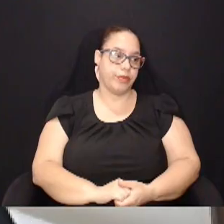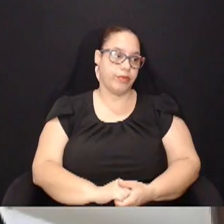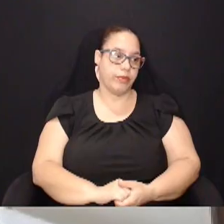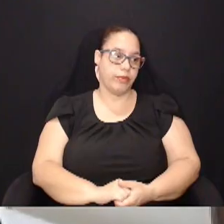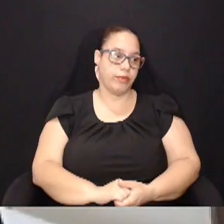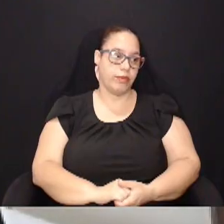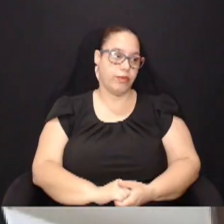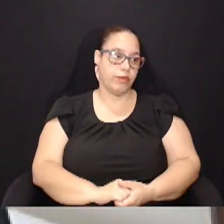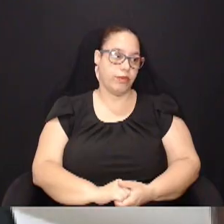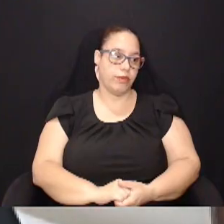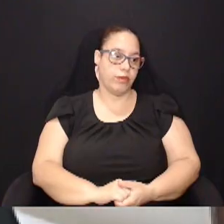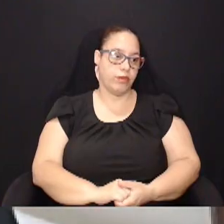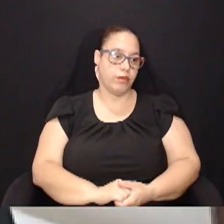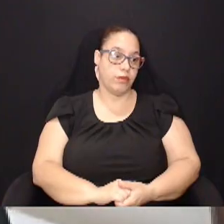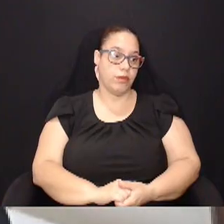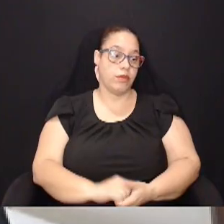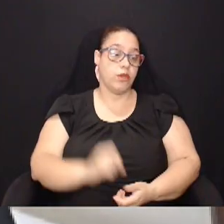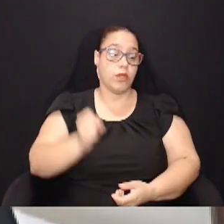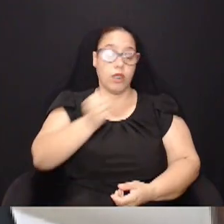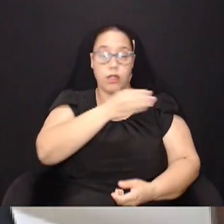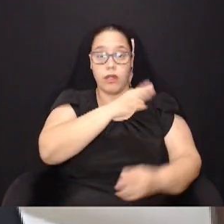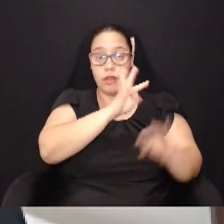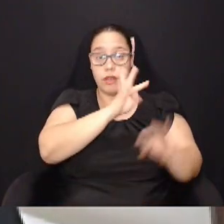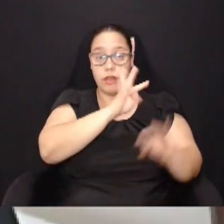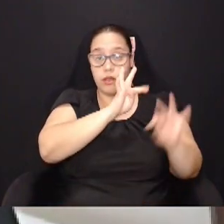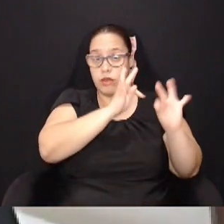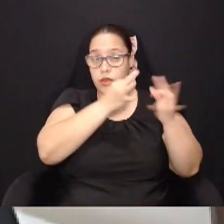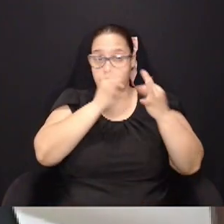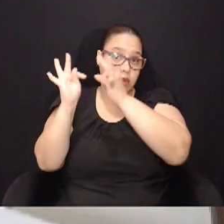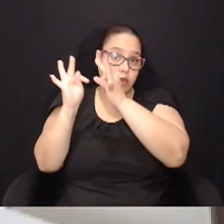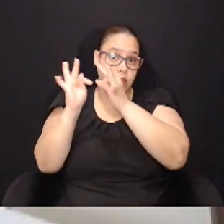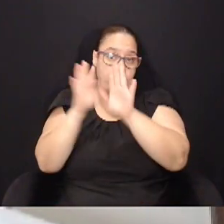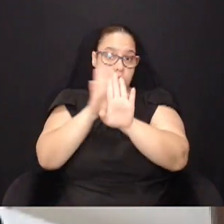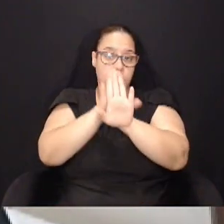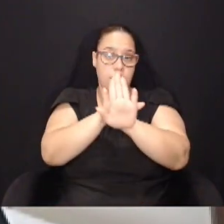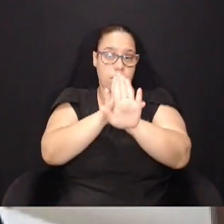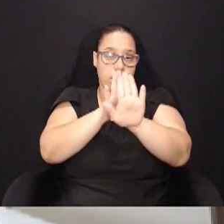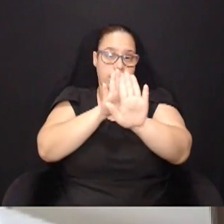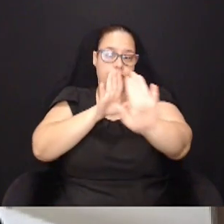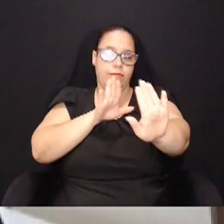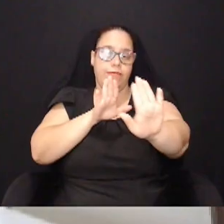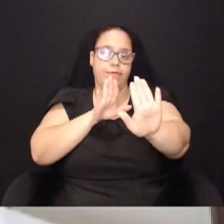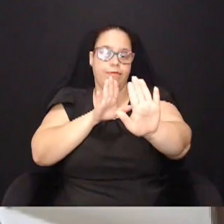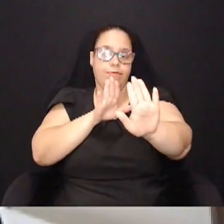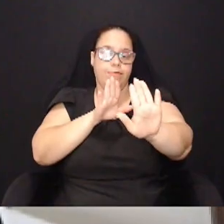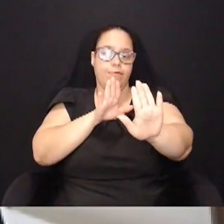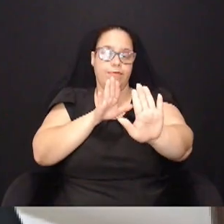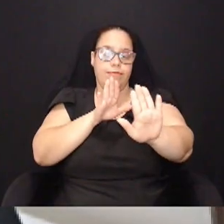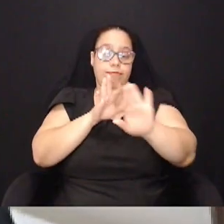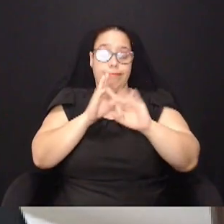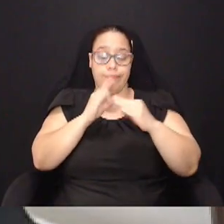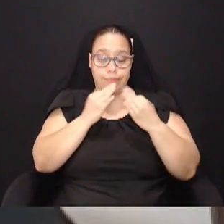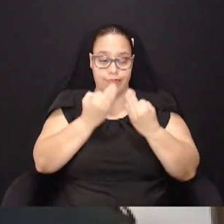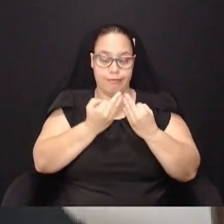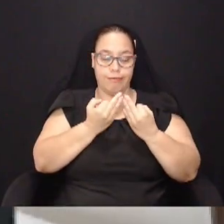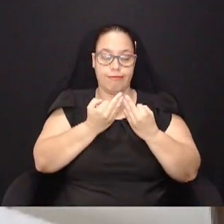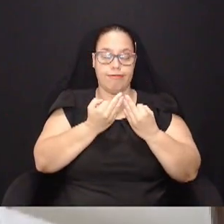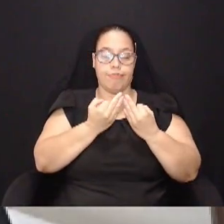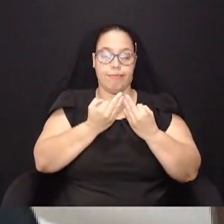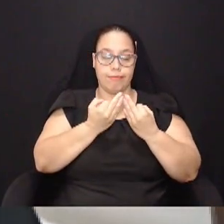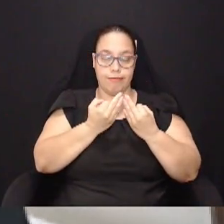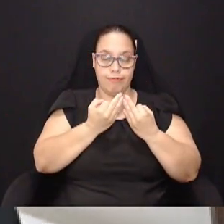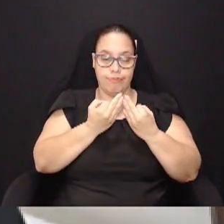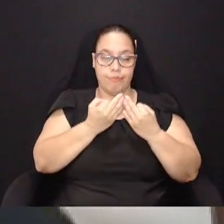As novas tecnologias, essas redes sociais têm afastado as famílias de uma forma que, por isso que